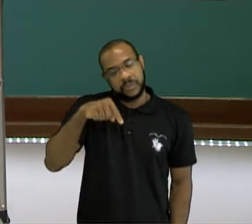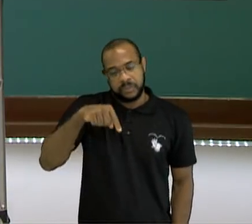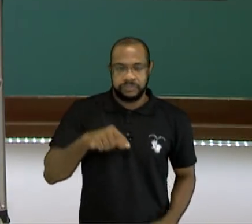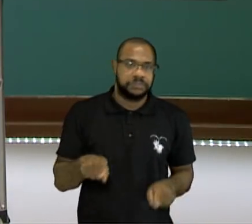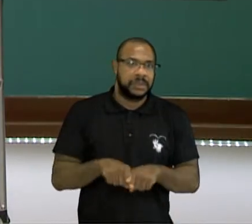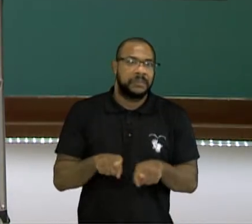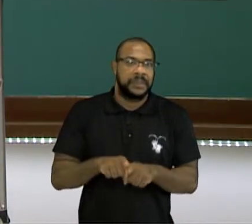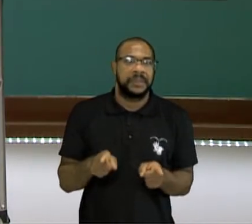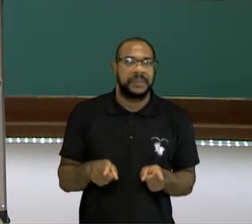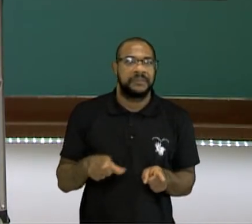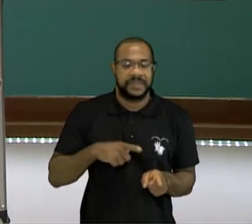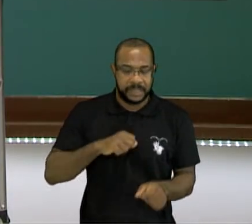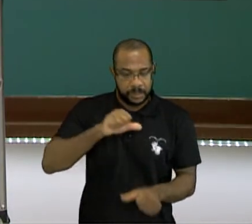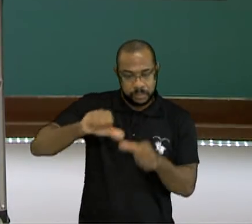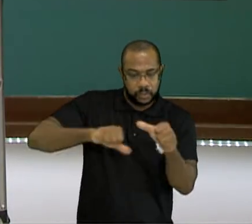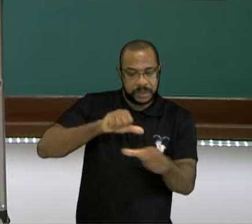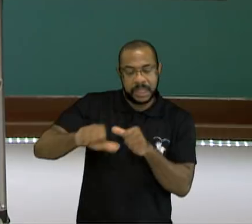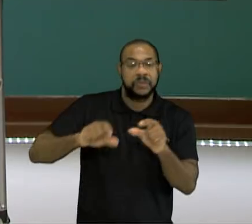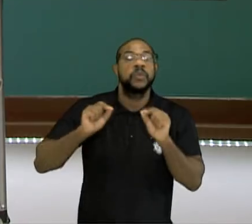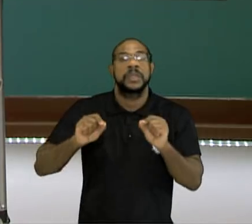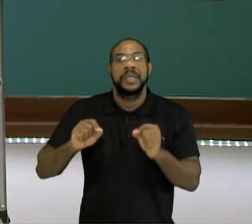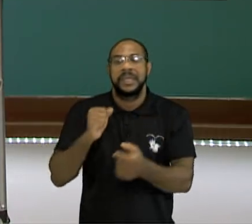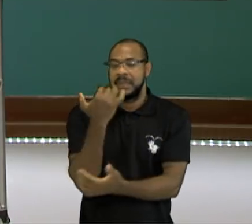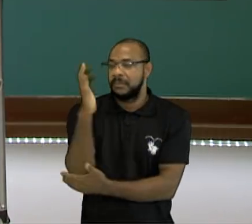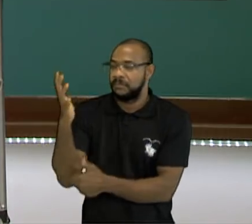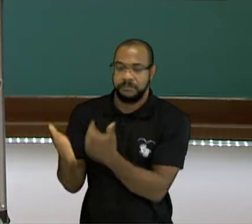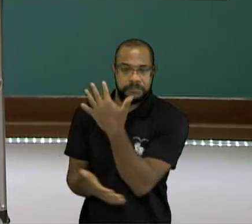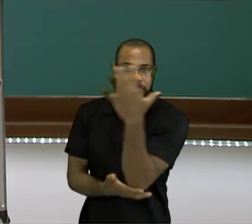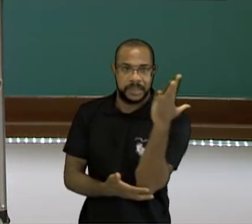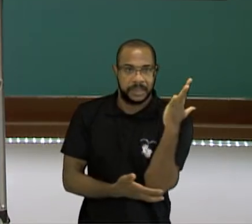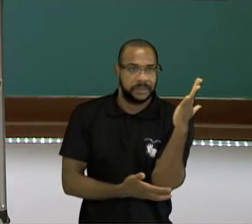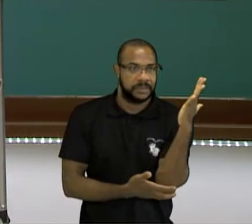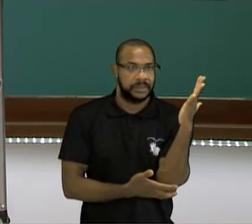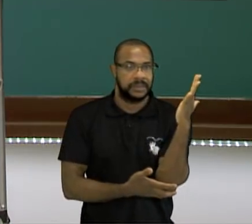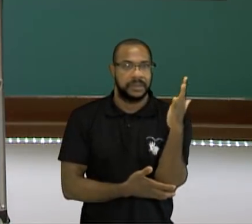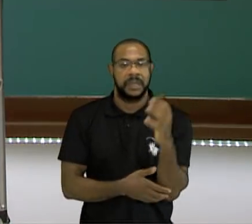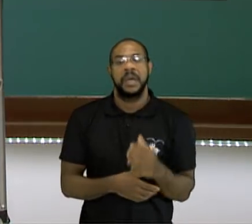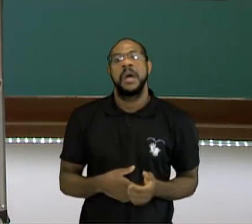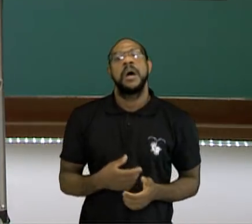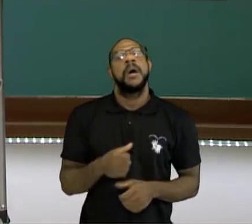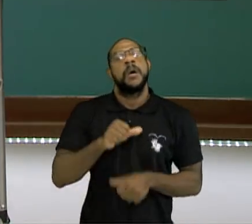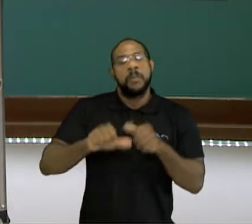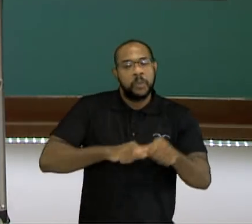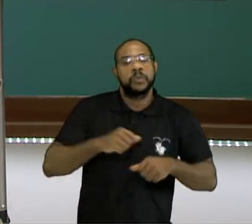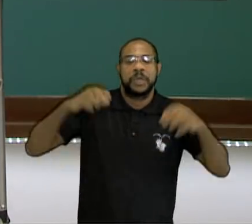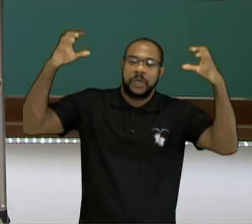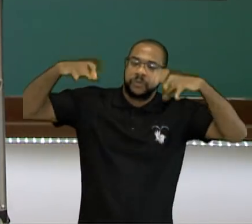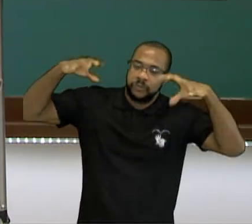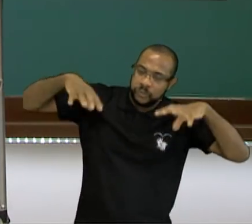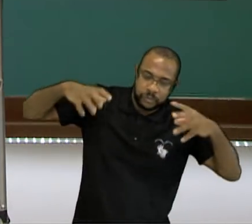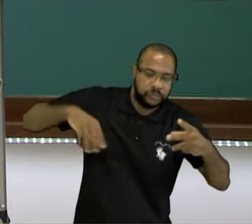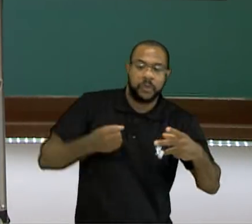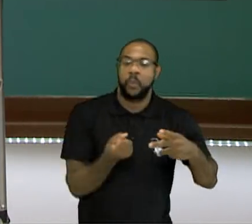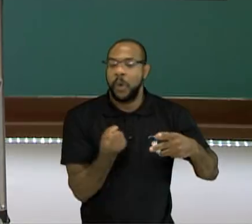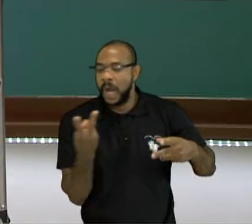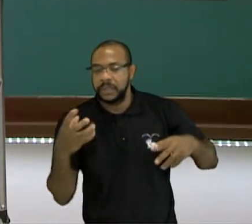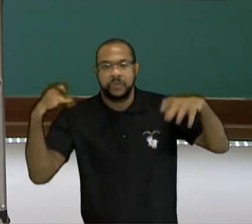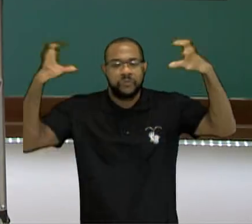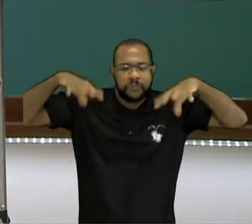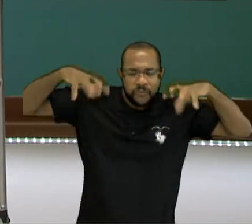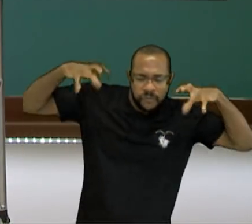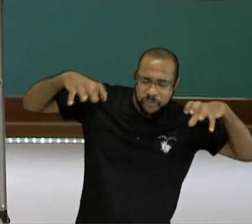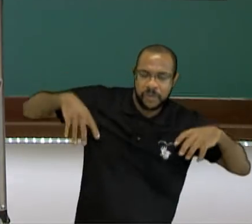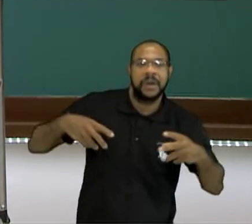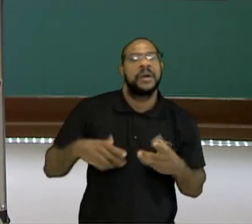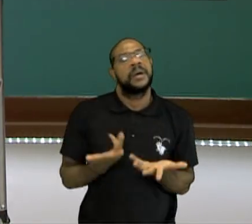vou ter a mudança nas paisagens. Muda a quantidade de chuva, muda a temperatura, são fatores que vão